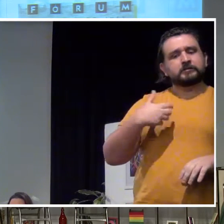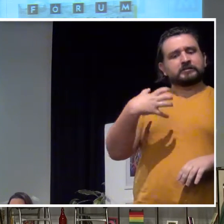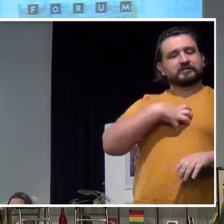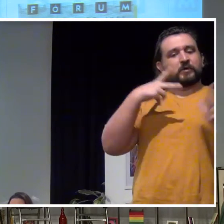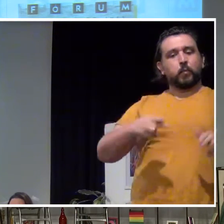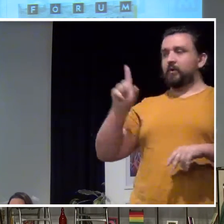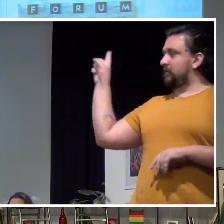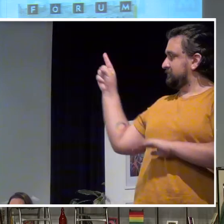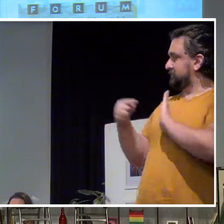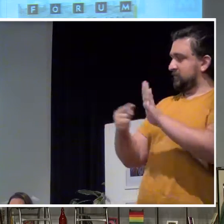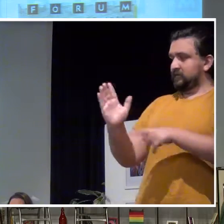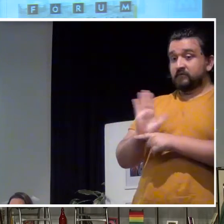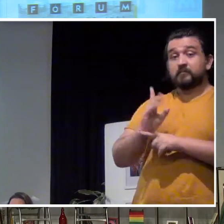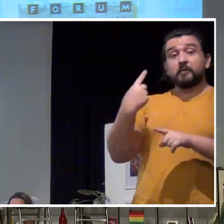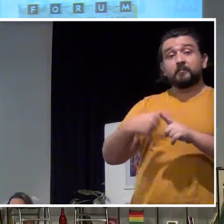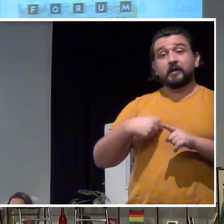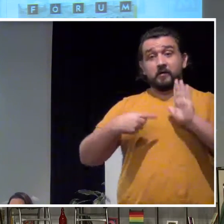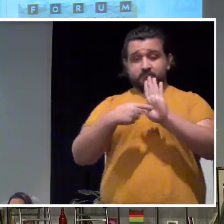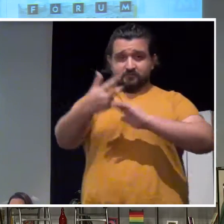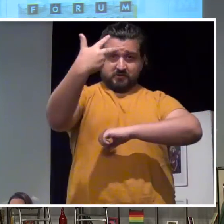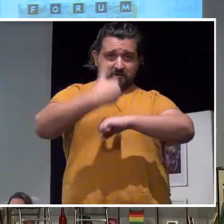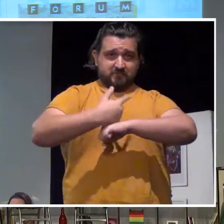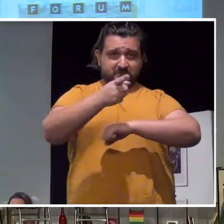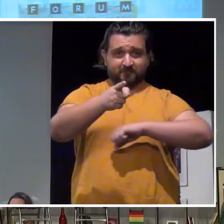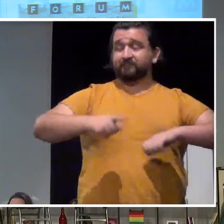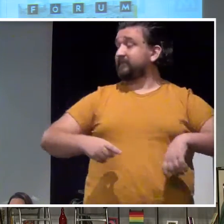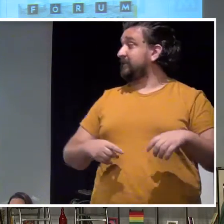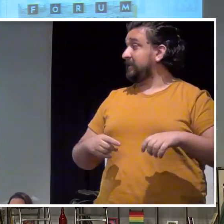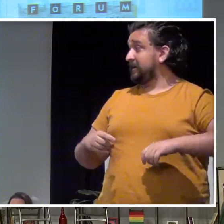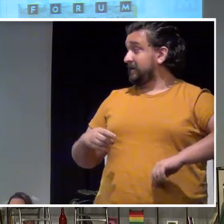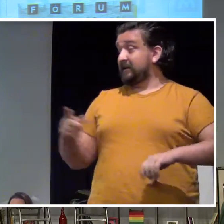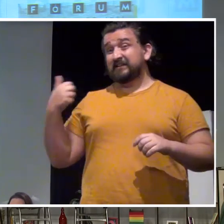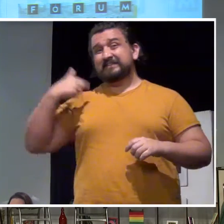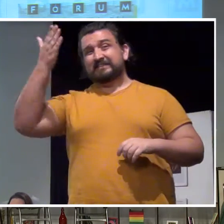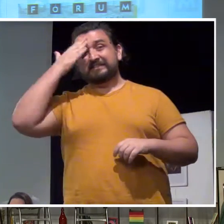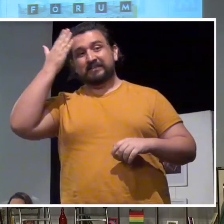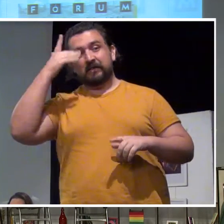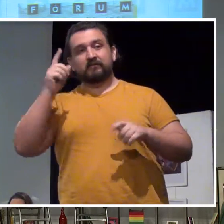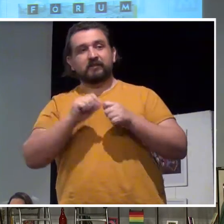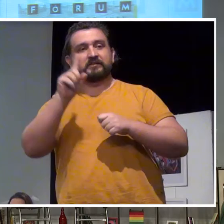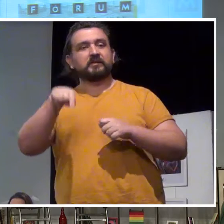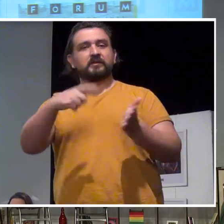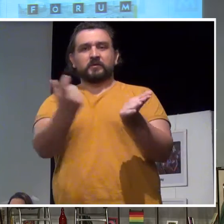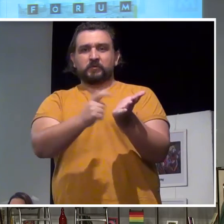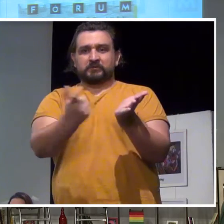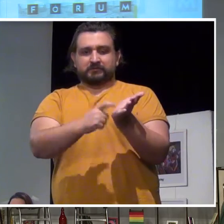como o Woody Allen no filme, porque eu botava a câmera, eu sabia que eu tinha que fazer uma coisa chamada